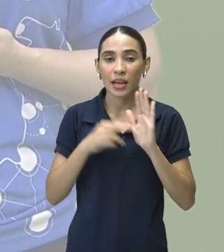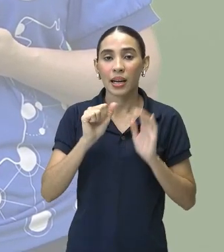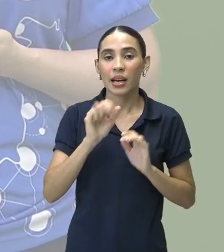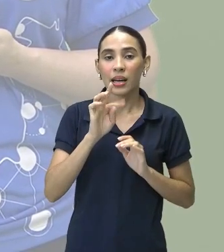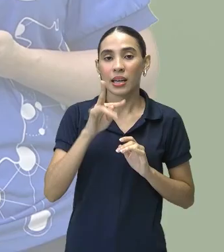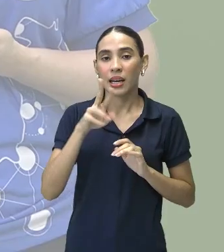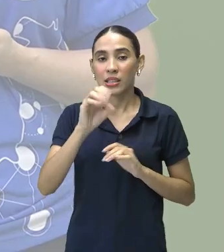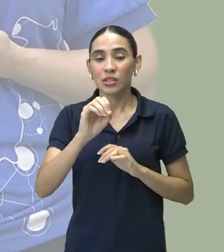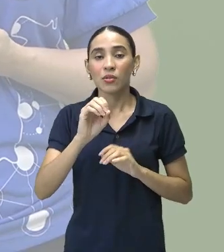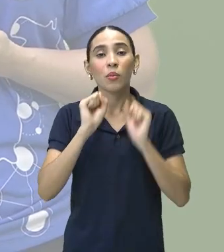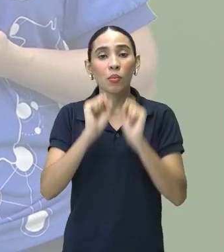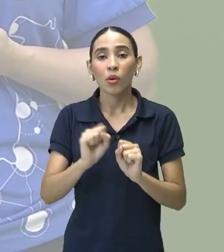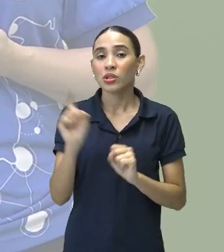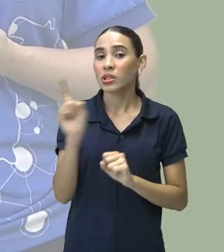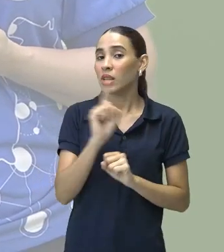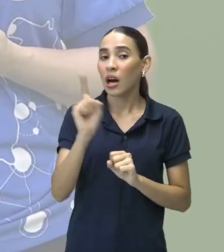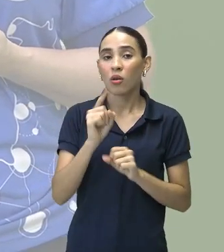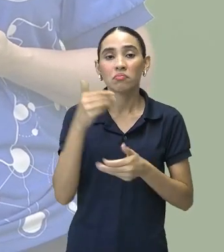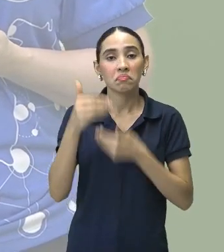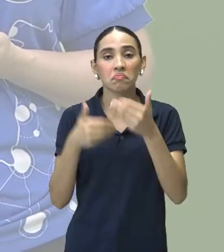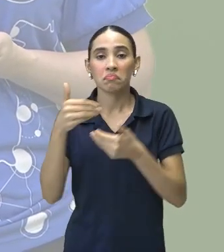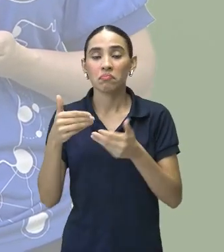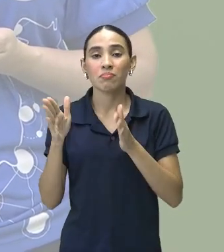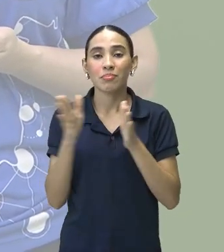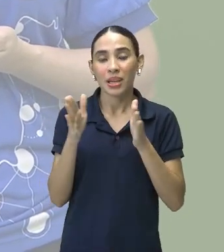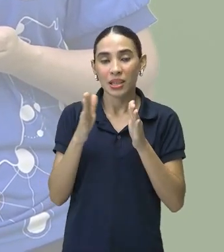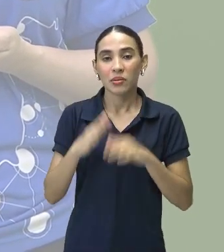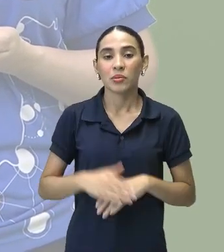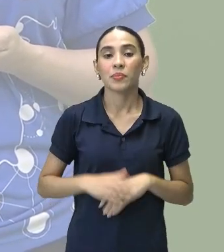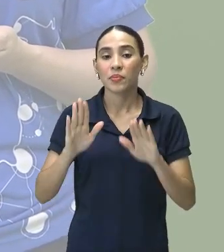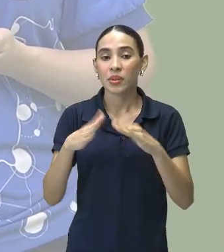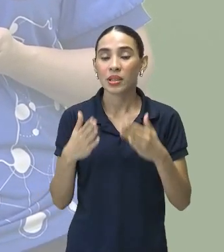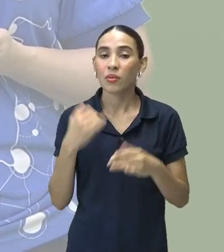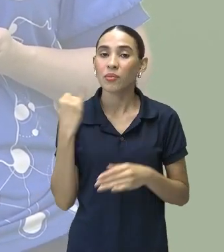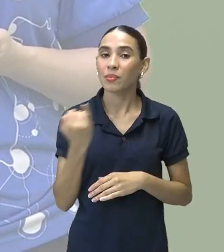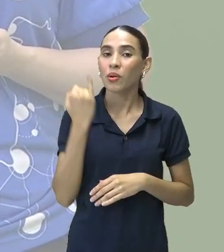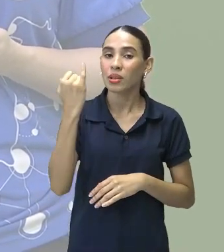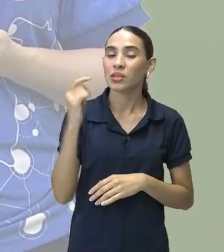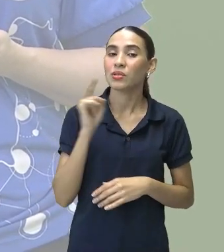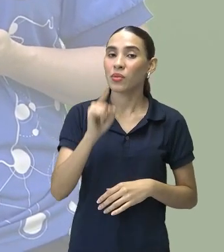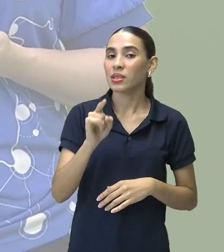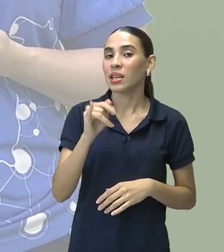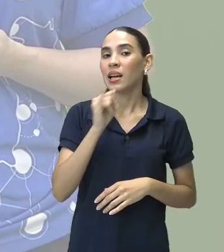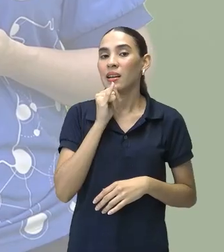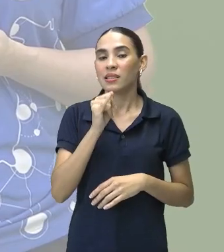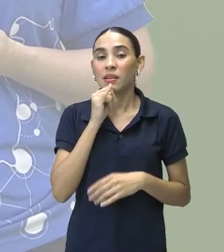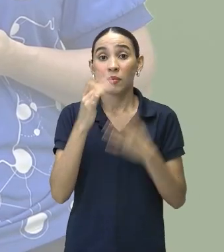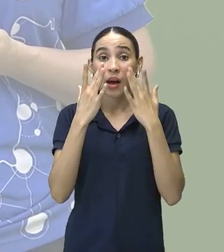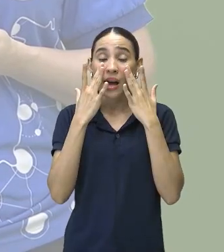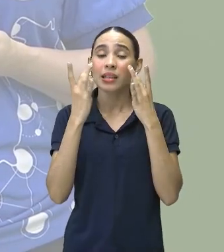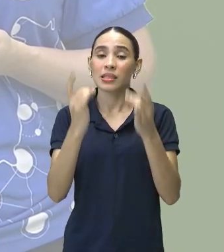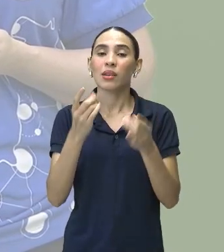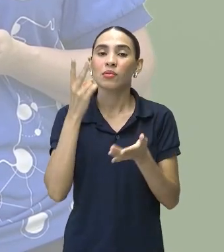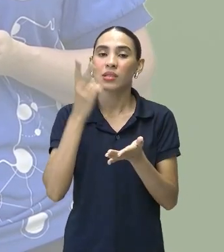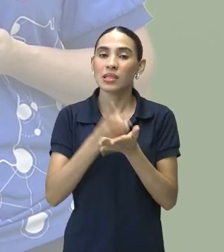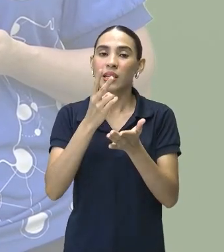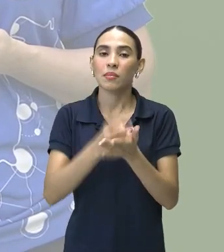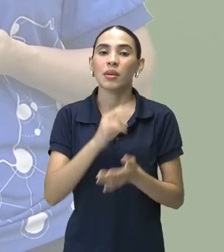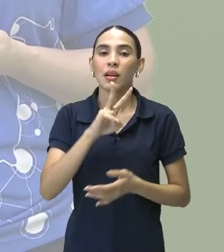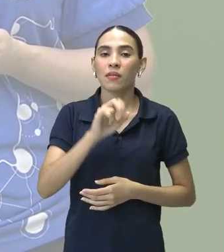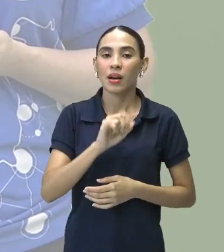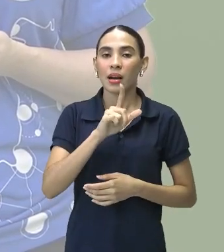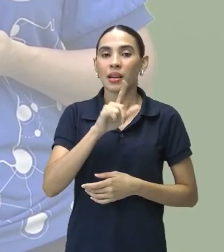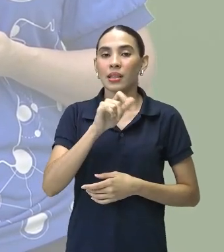não funcionar depois de um determinado tempo, tá bom? Então, é importante você ficar ligado aí à questão da validade